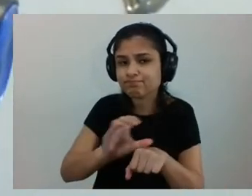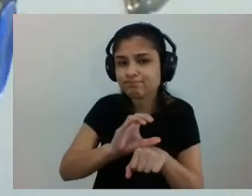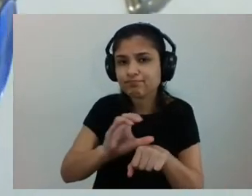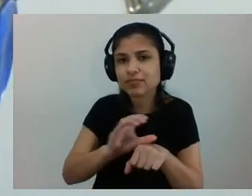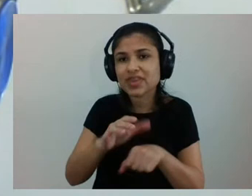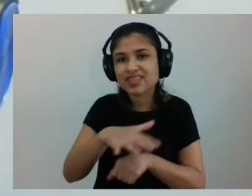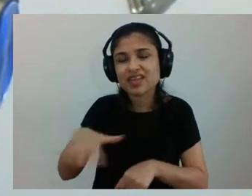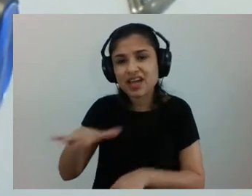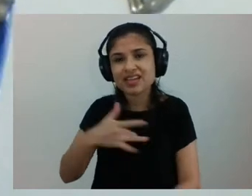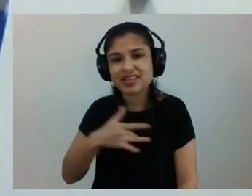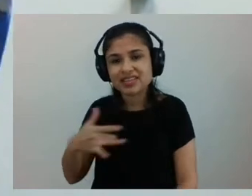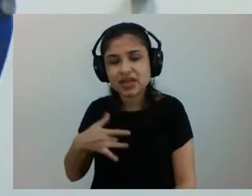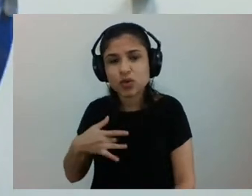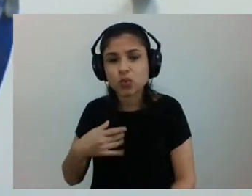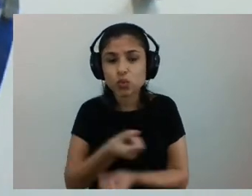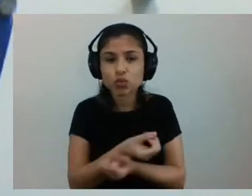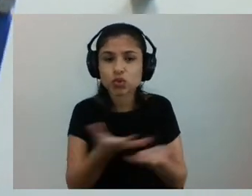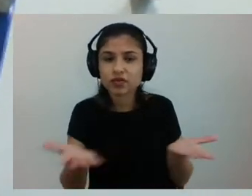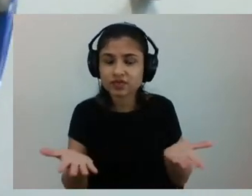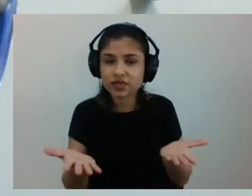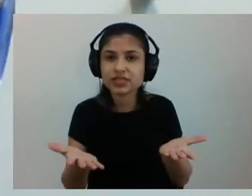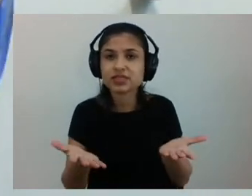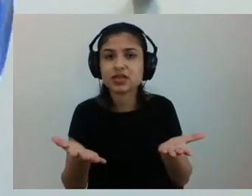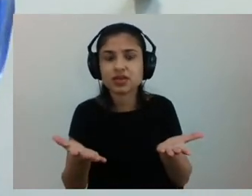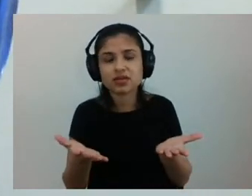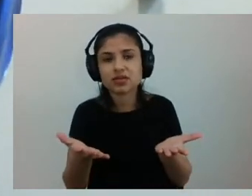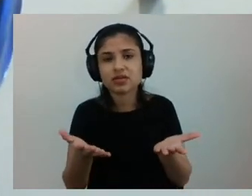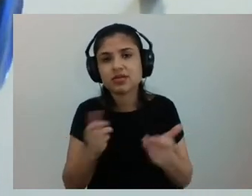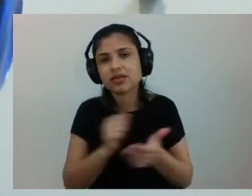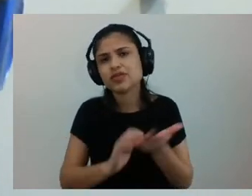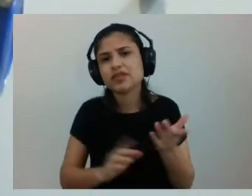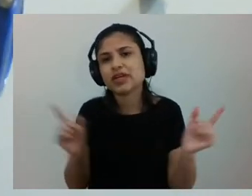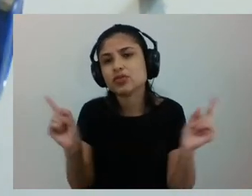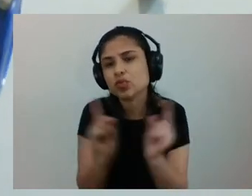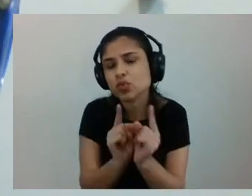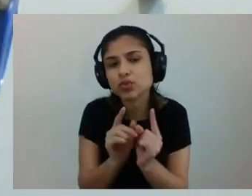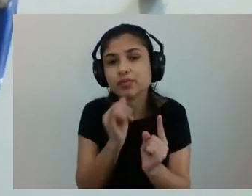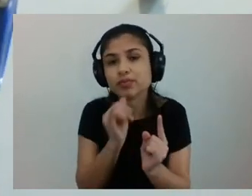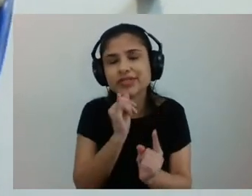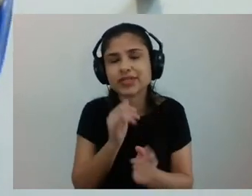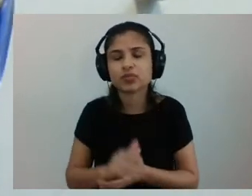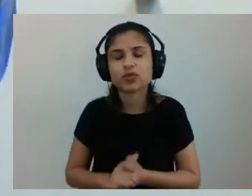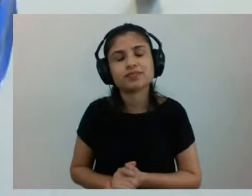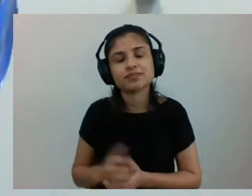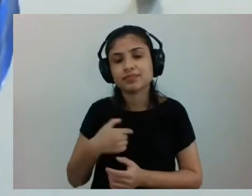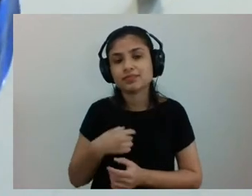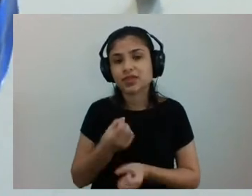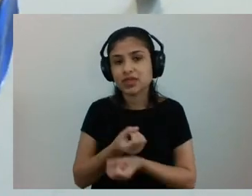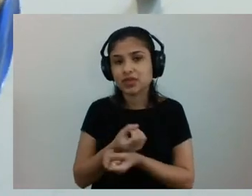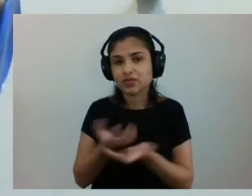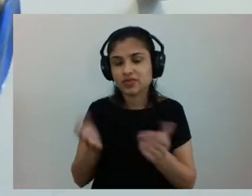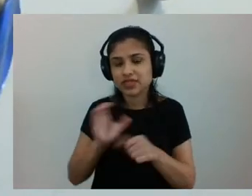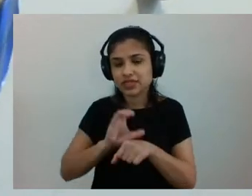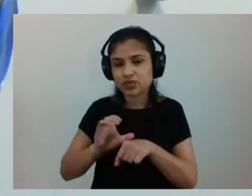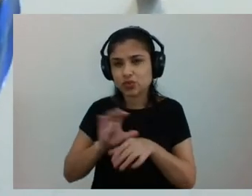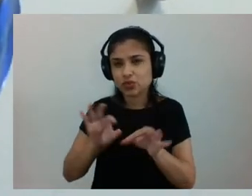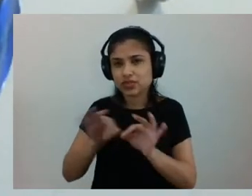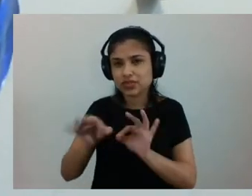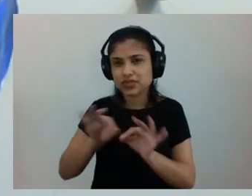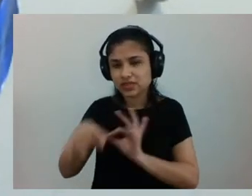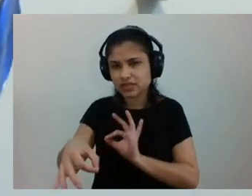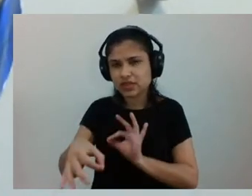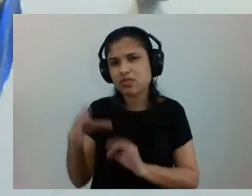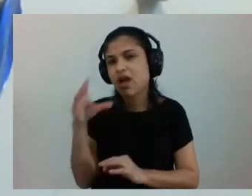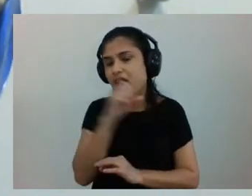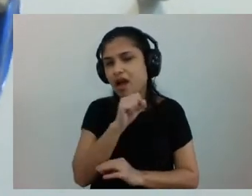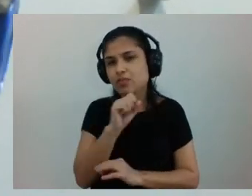saúde para algumas atividades curtas, né, como, por exemplo, eu ofereço um curso de extensão, né, um curso rápido